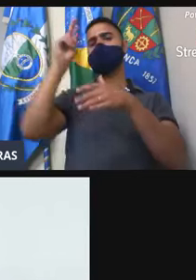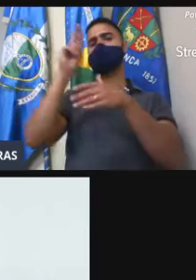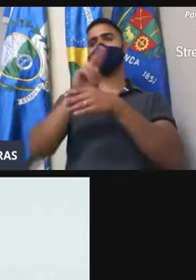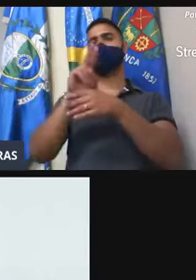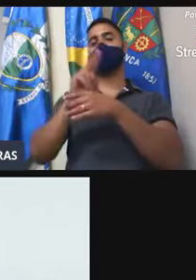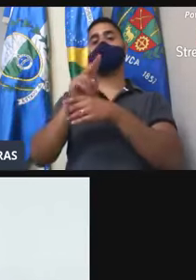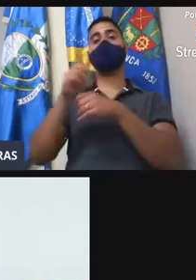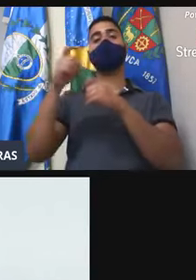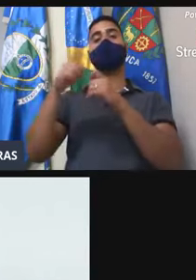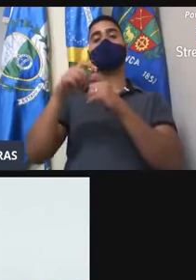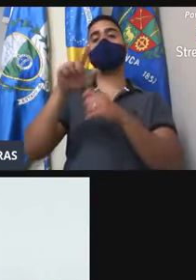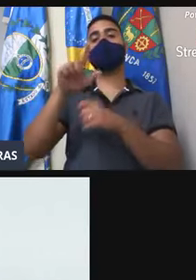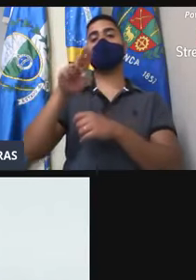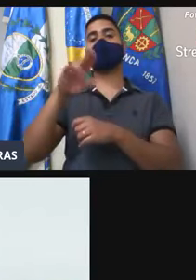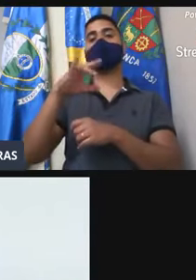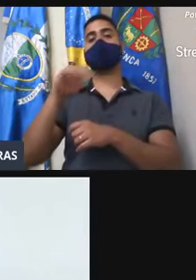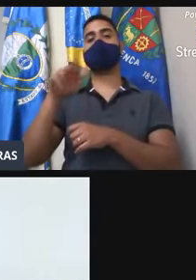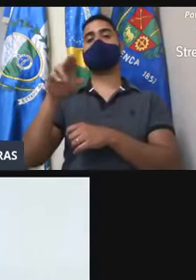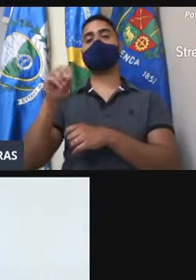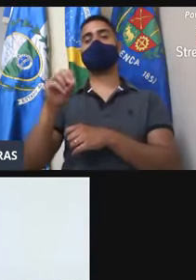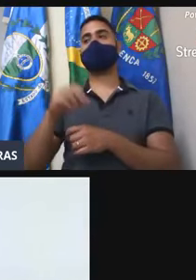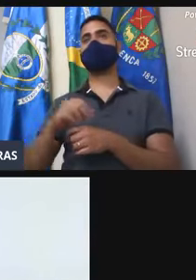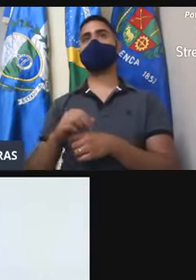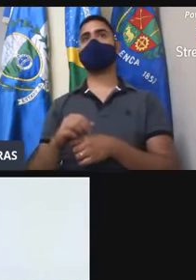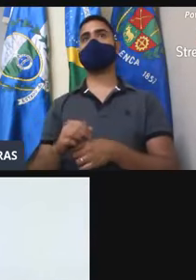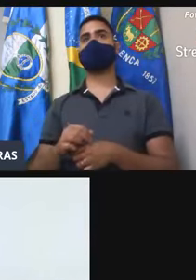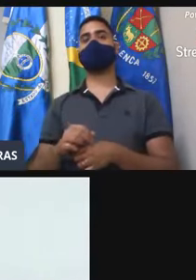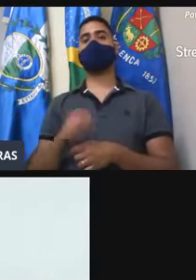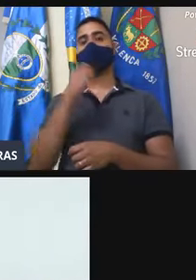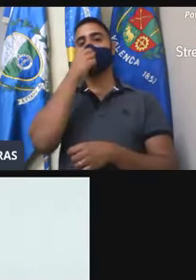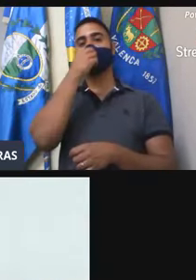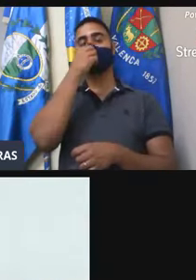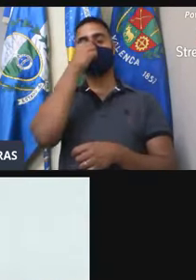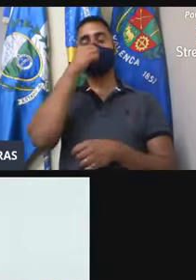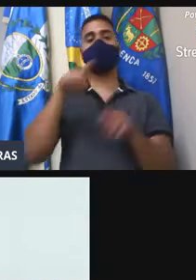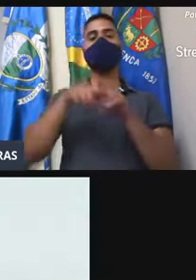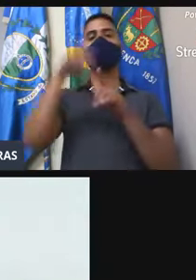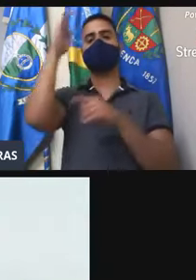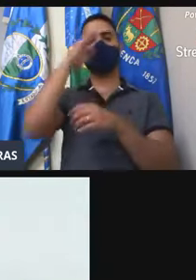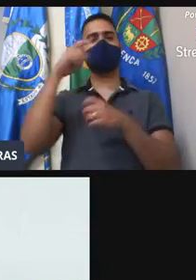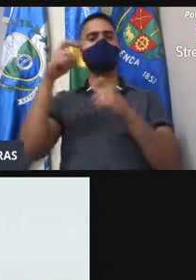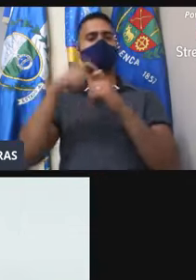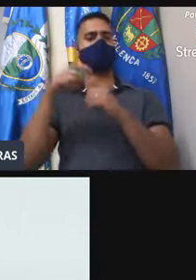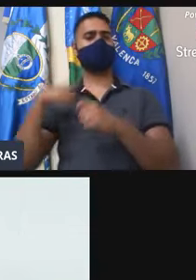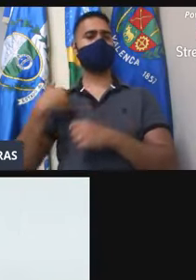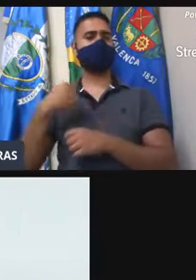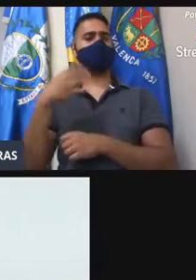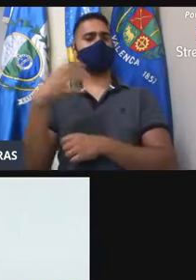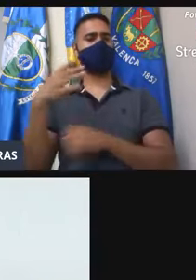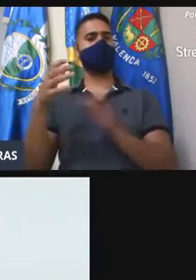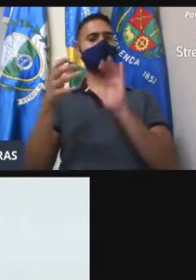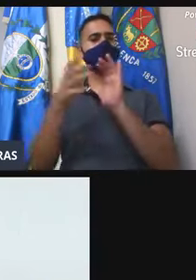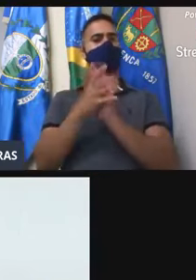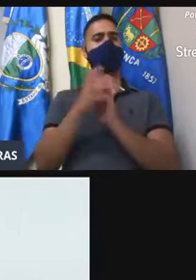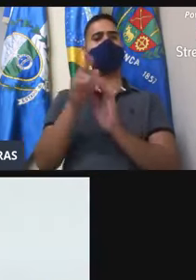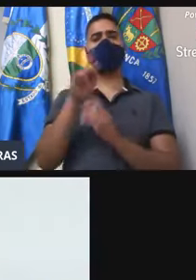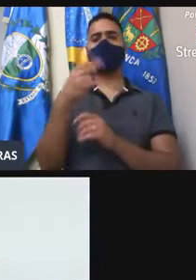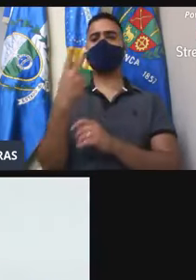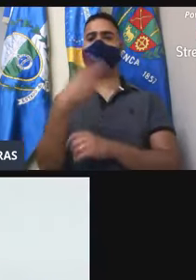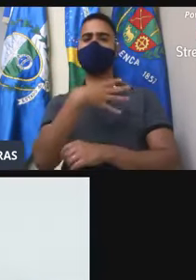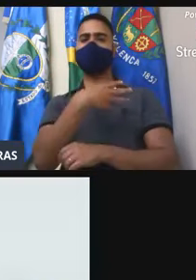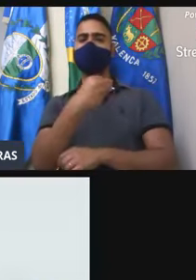doutor Luciano de Oliveira Correia. Doutor Luciano é brasileiro, médico, 44 anos, casado, pai de